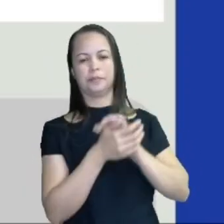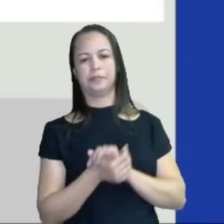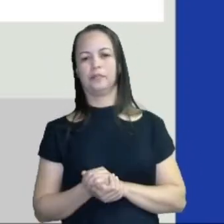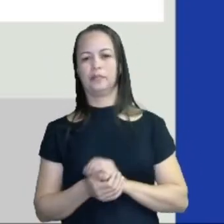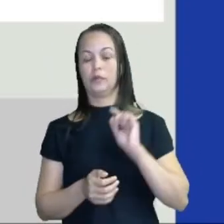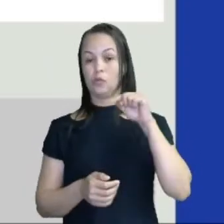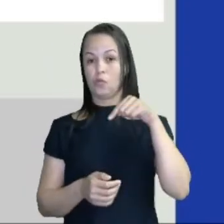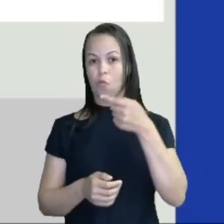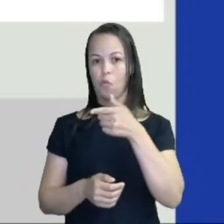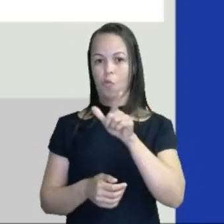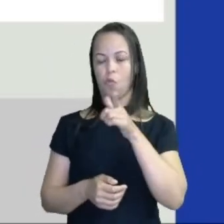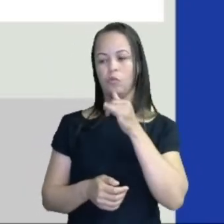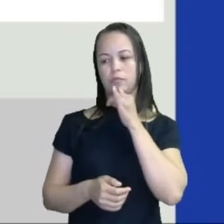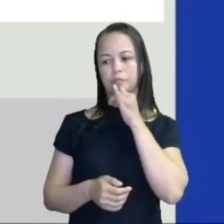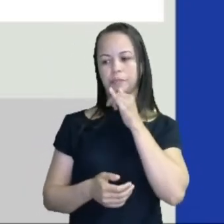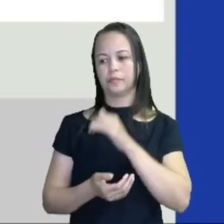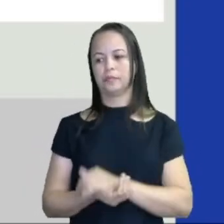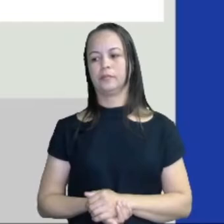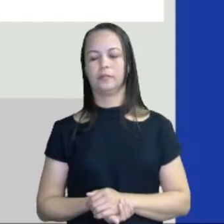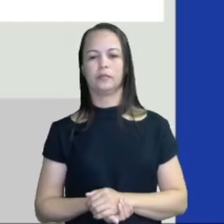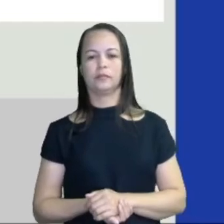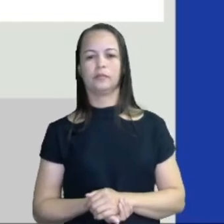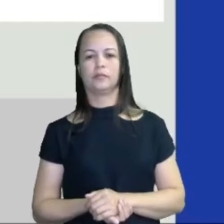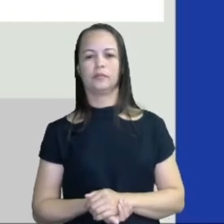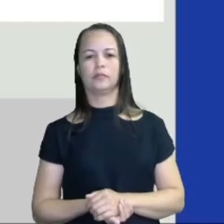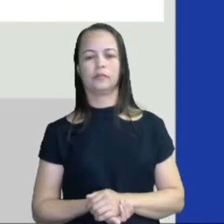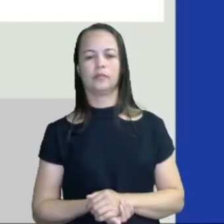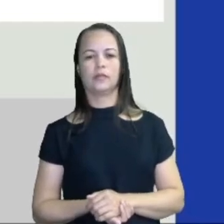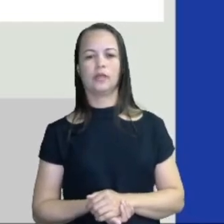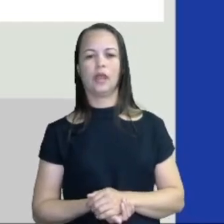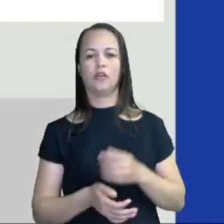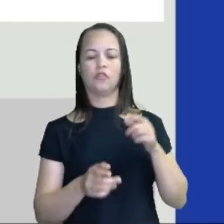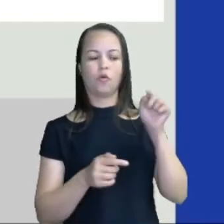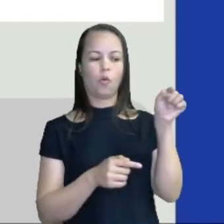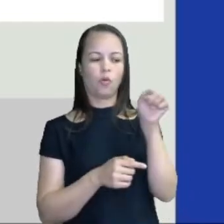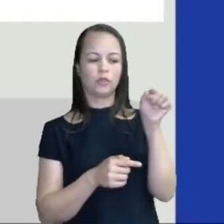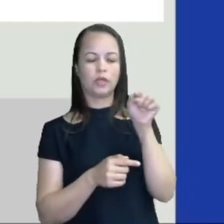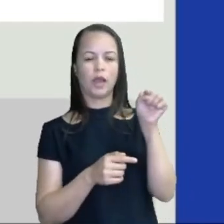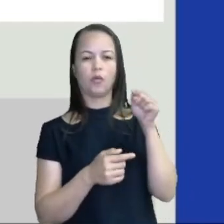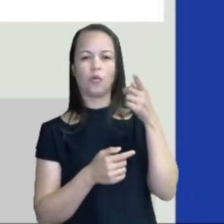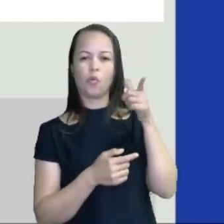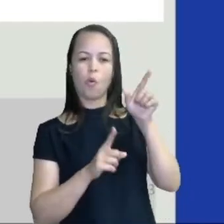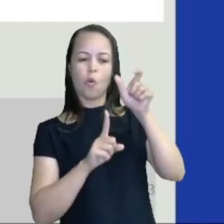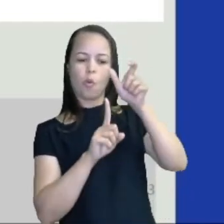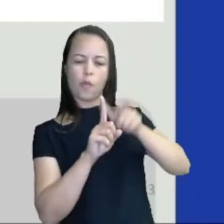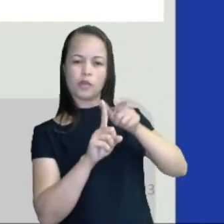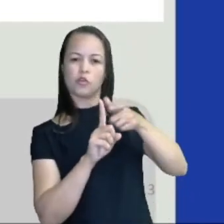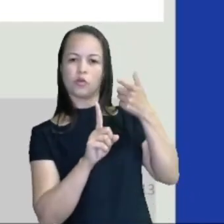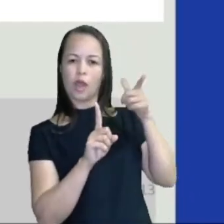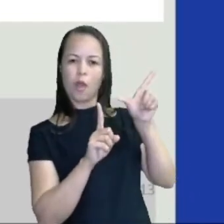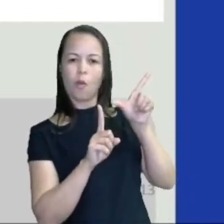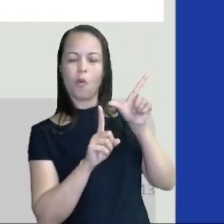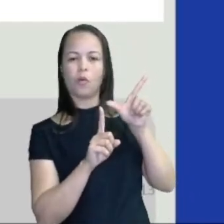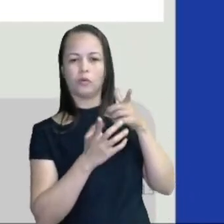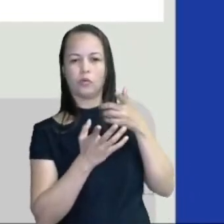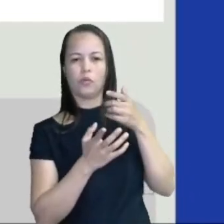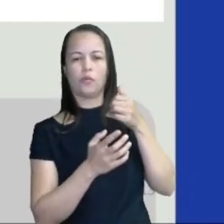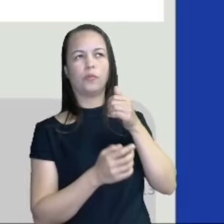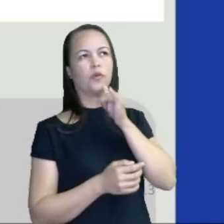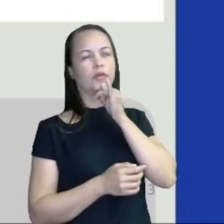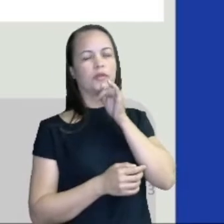próximo diálogo, você vai abrir outro travessão, colocar um novo personagem, por exemplo,